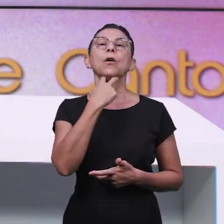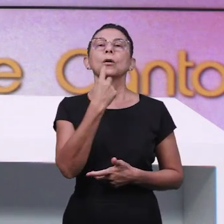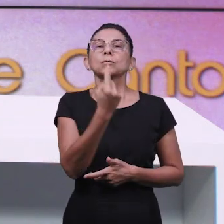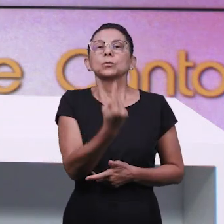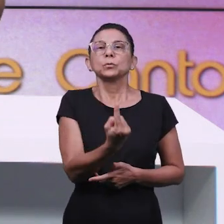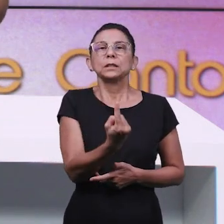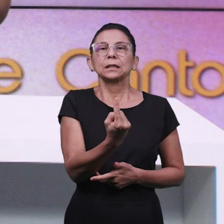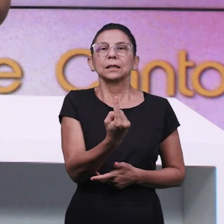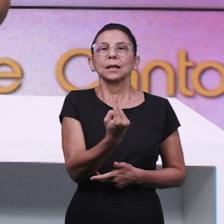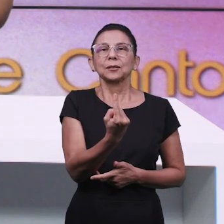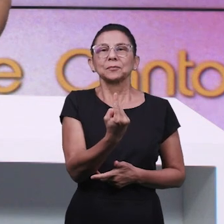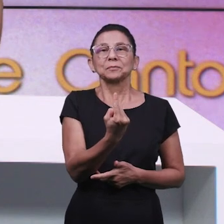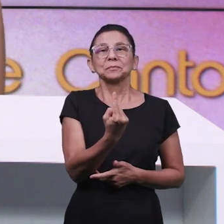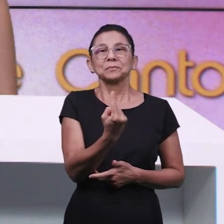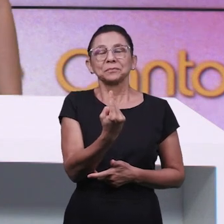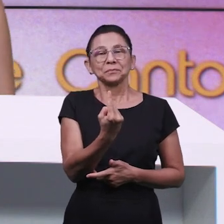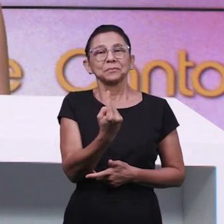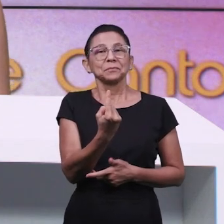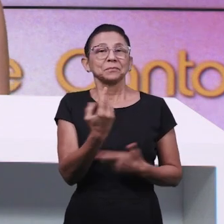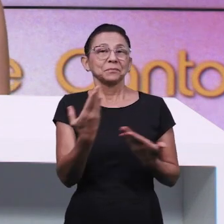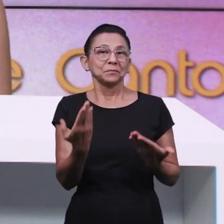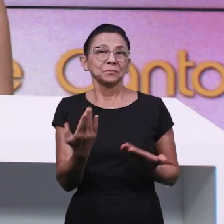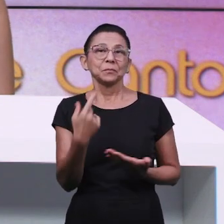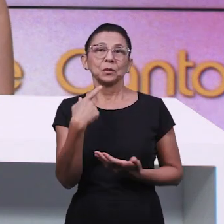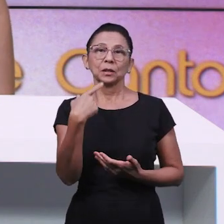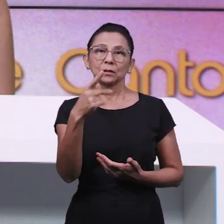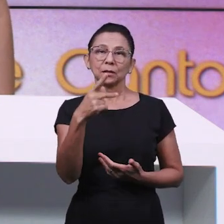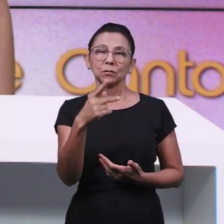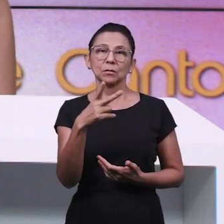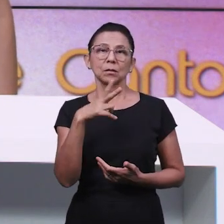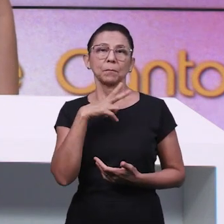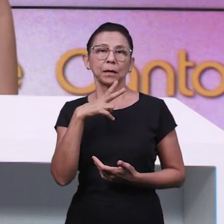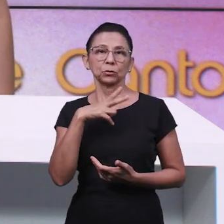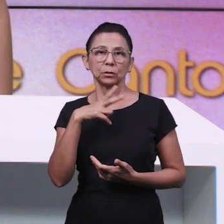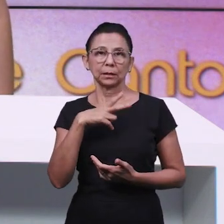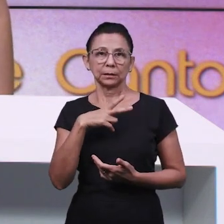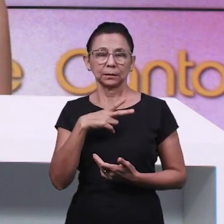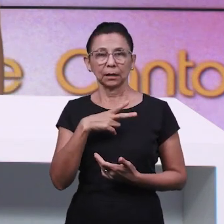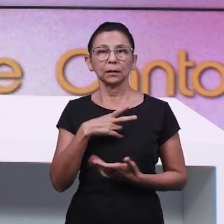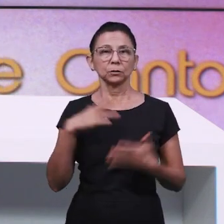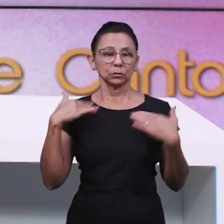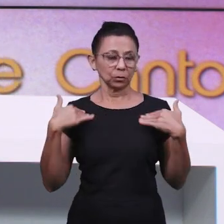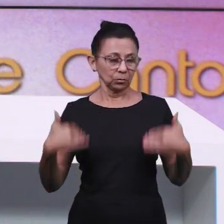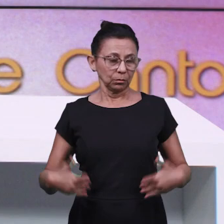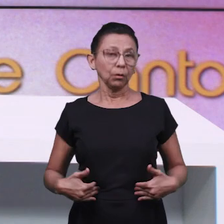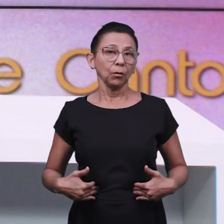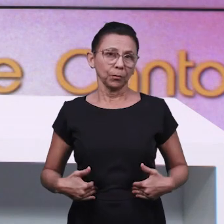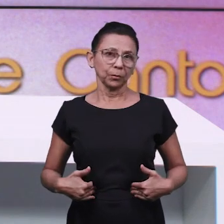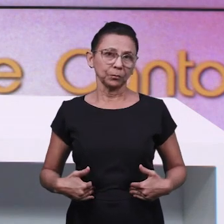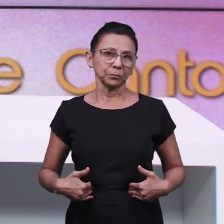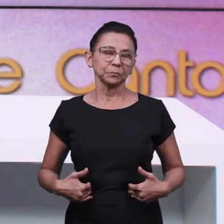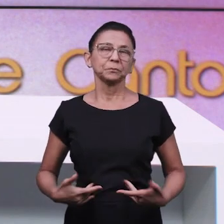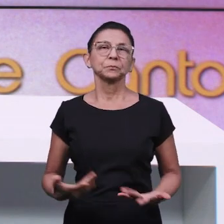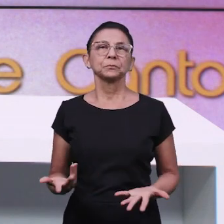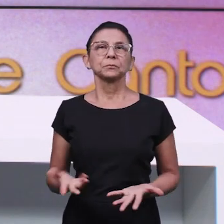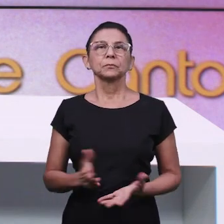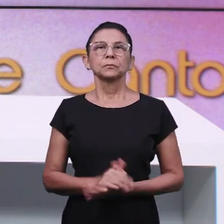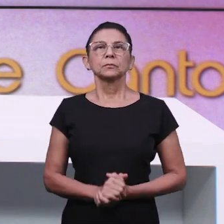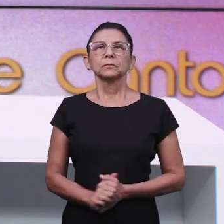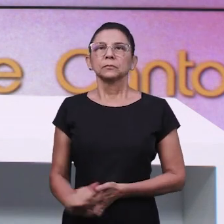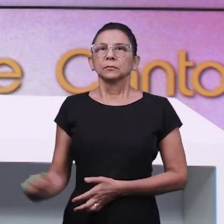voz única por conta das suas particularidades físicas, fisiológicas, ok? Então,